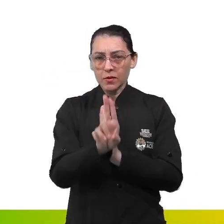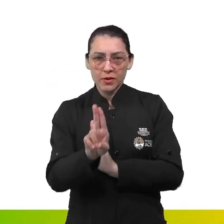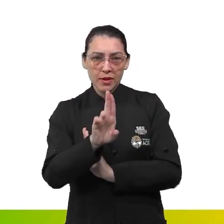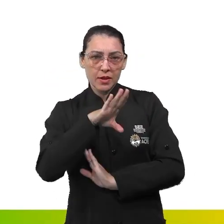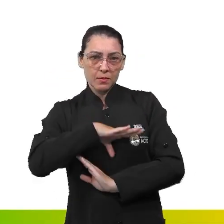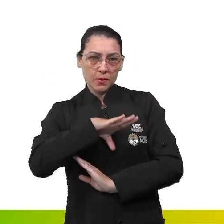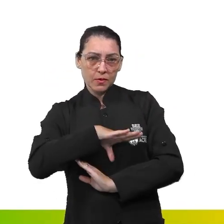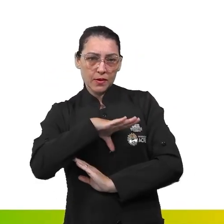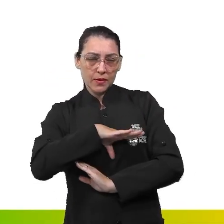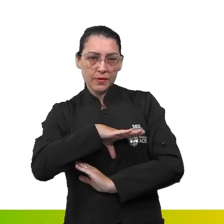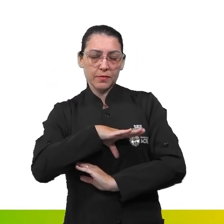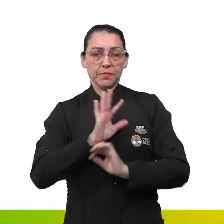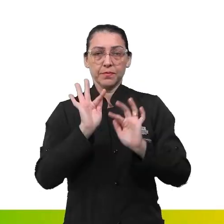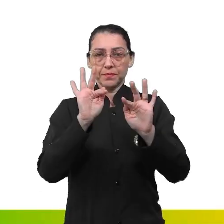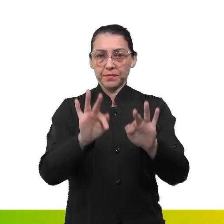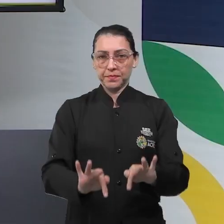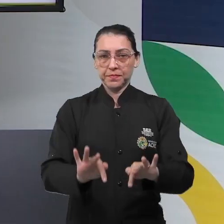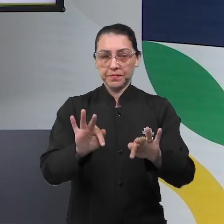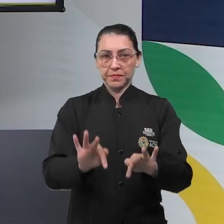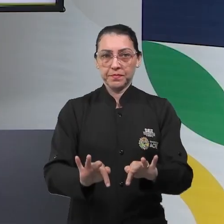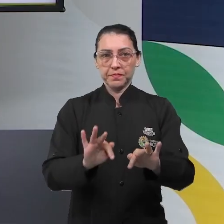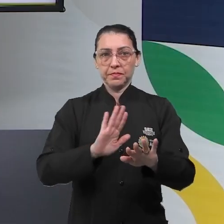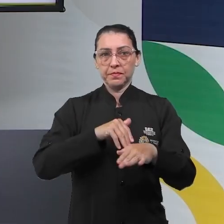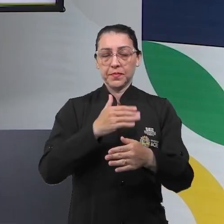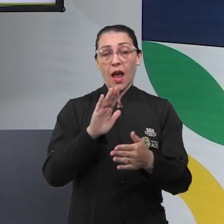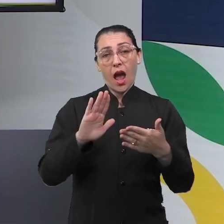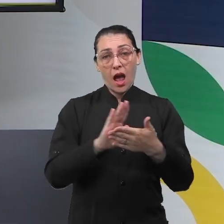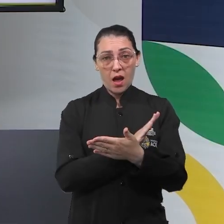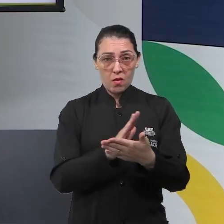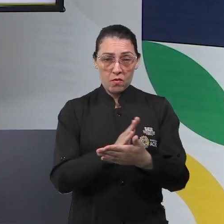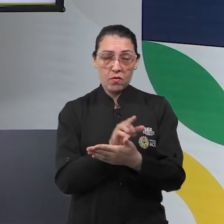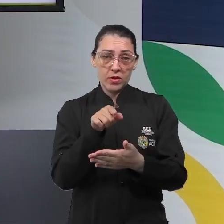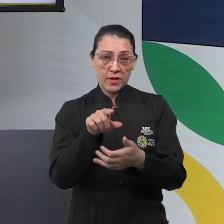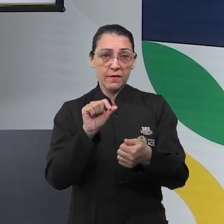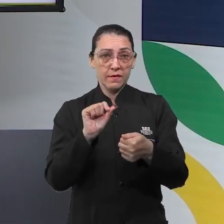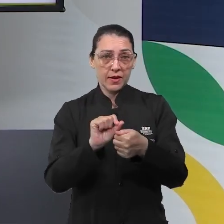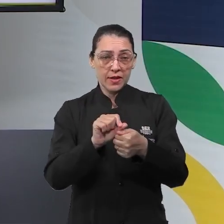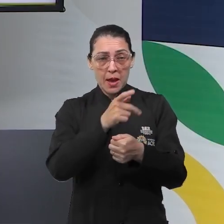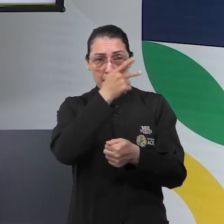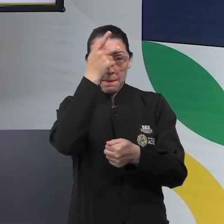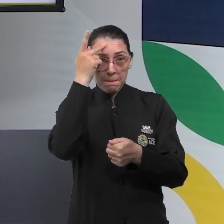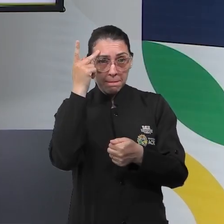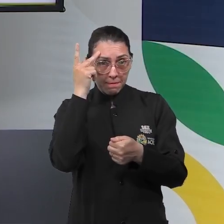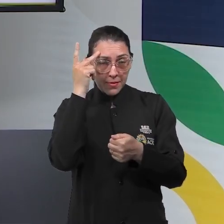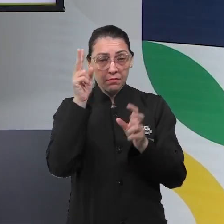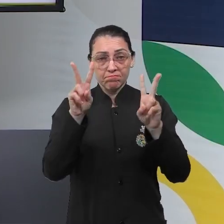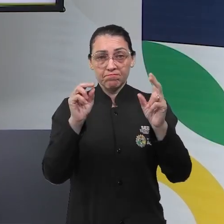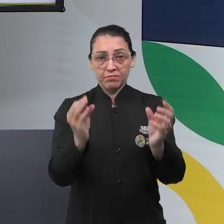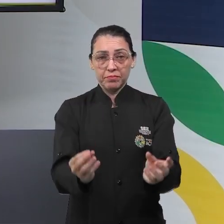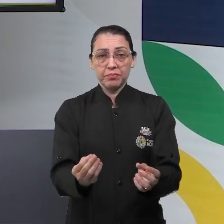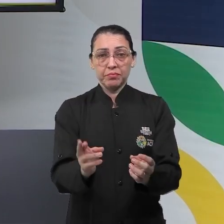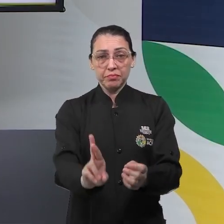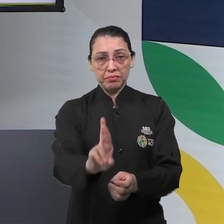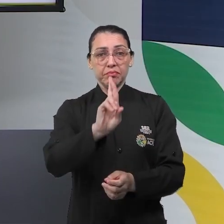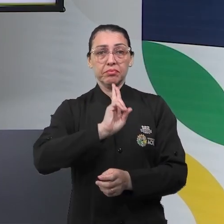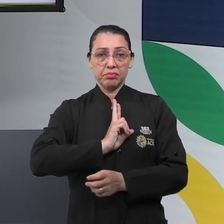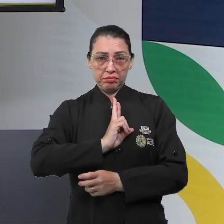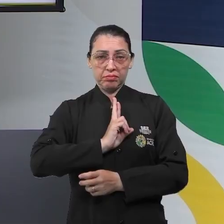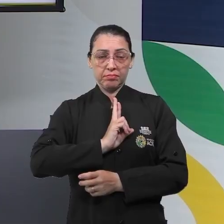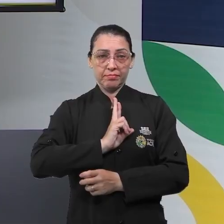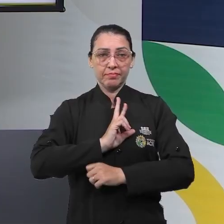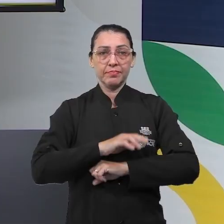utilizado aí ao final de algo. Quando você faz algo e a pessoa dá, entre aspas, o feedback,